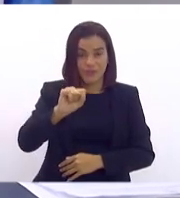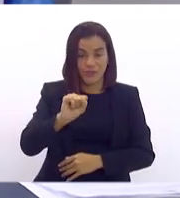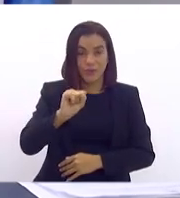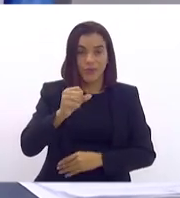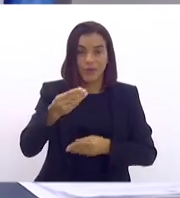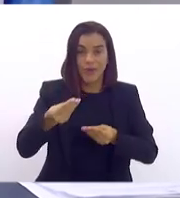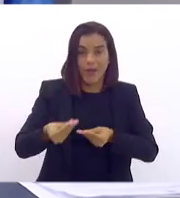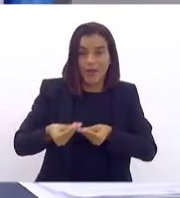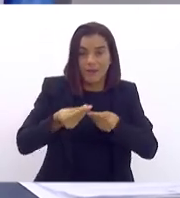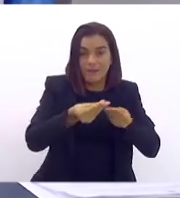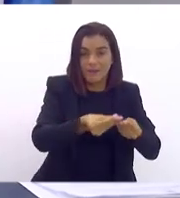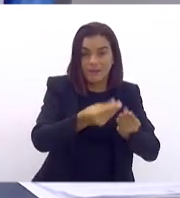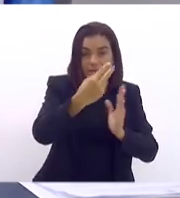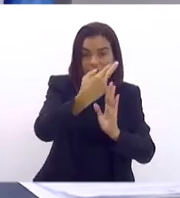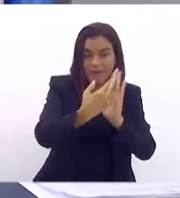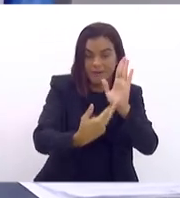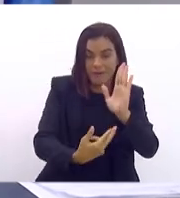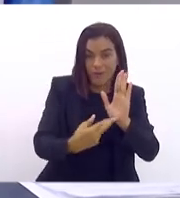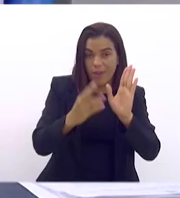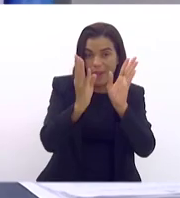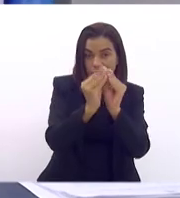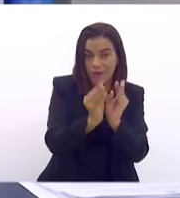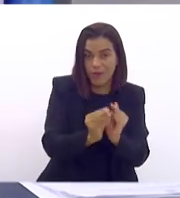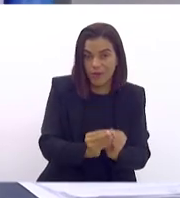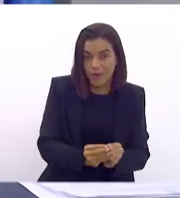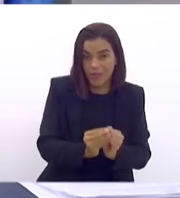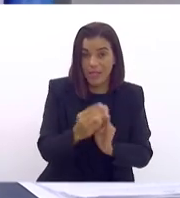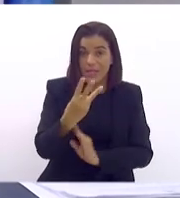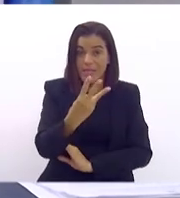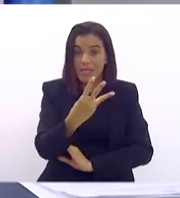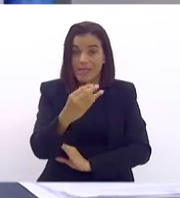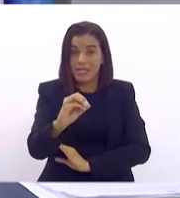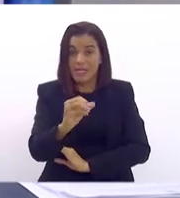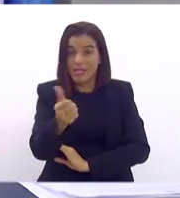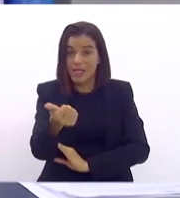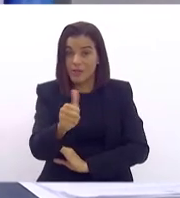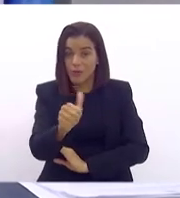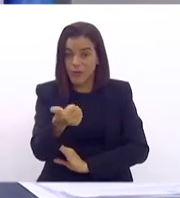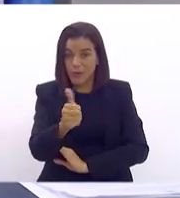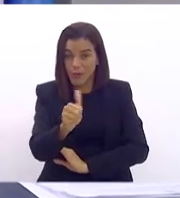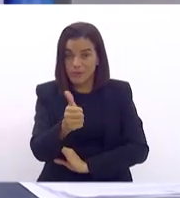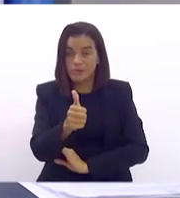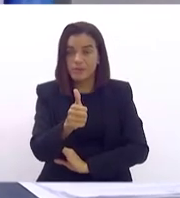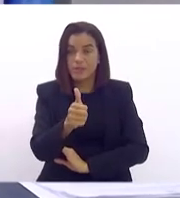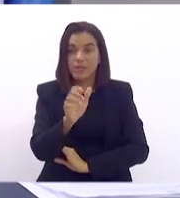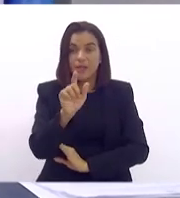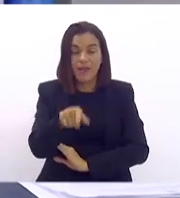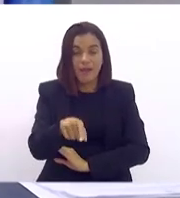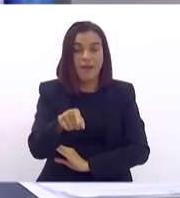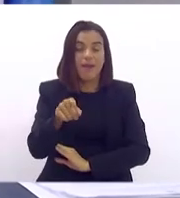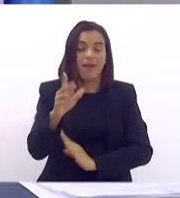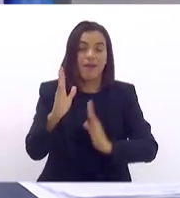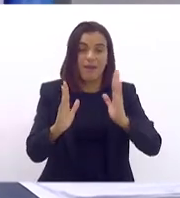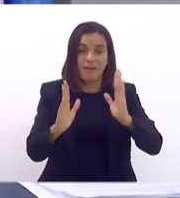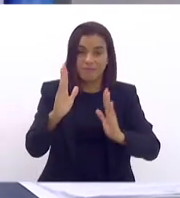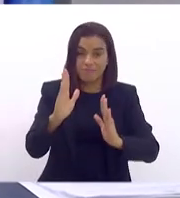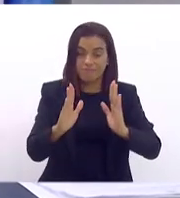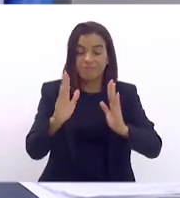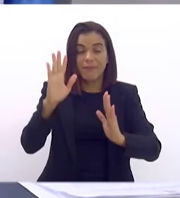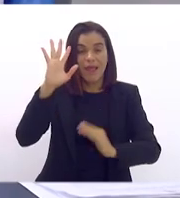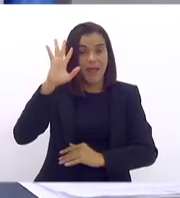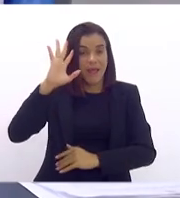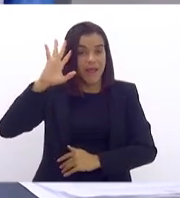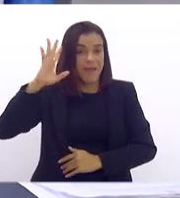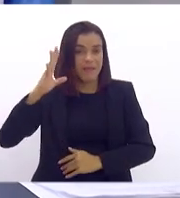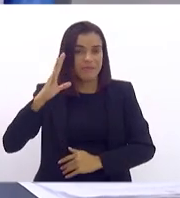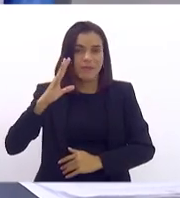do relatório preliminar. No dia 30 do 11, seria a sessão de deliberação sobre